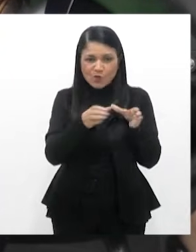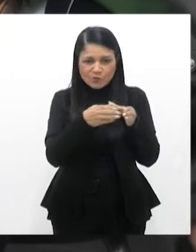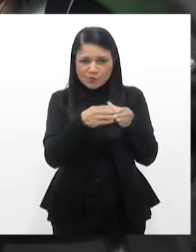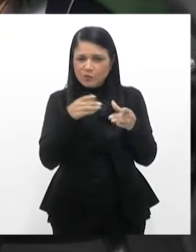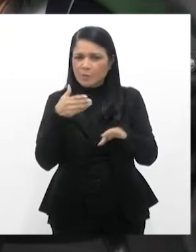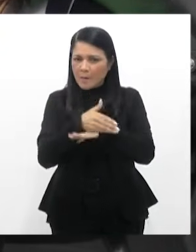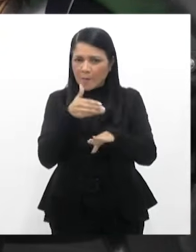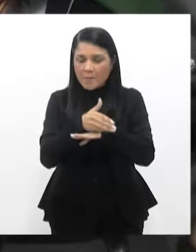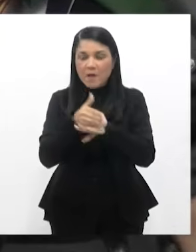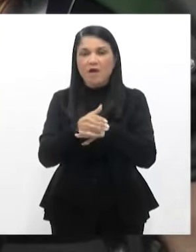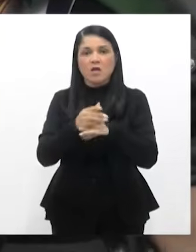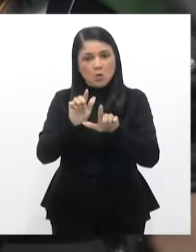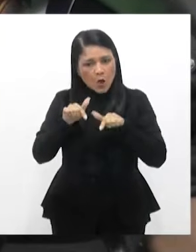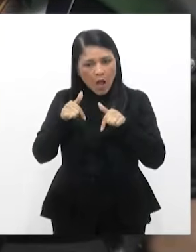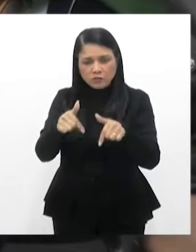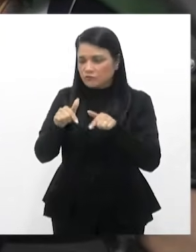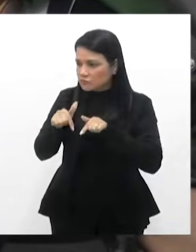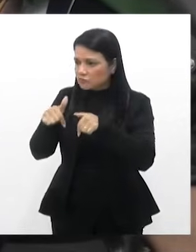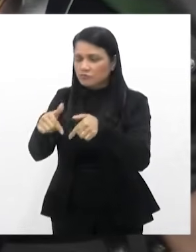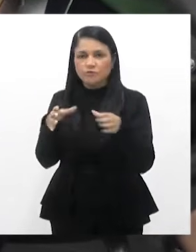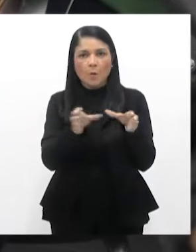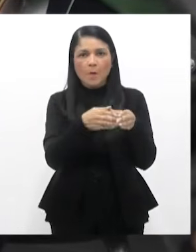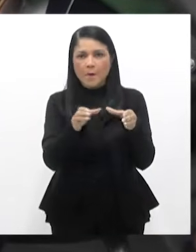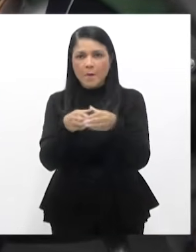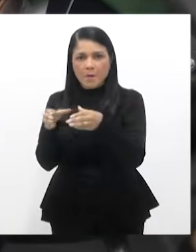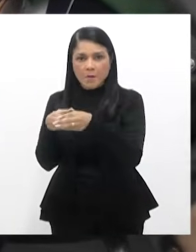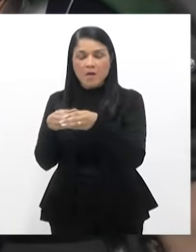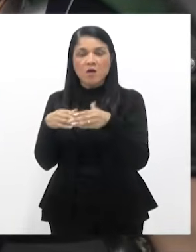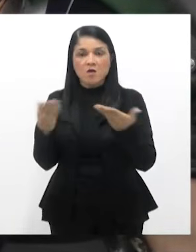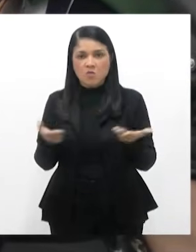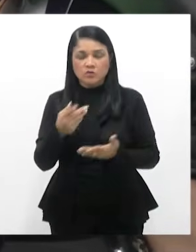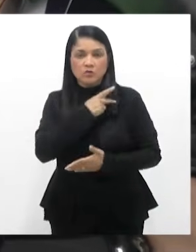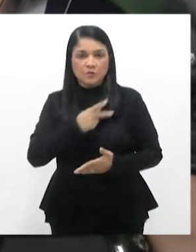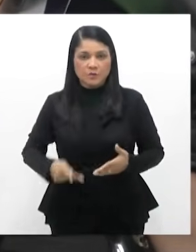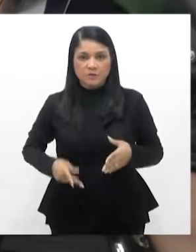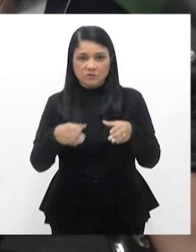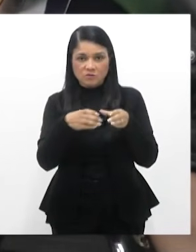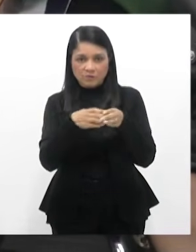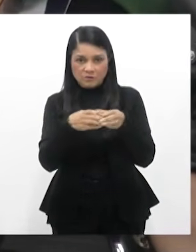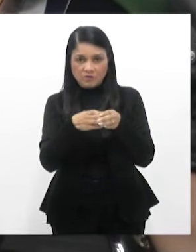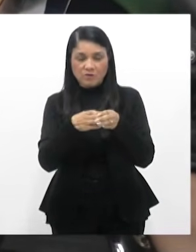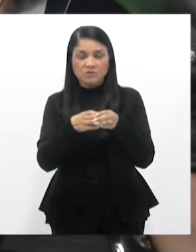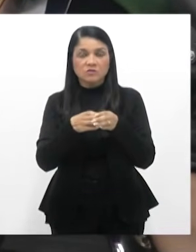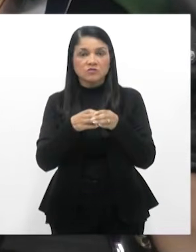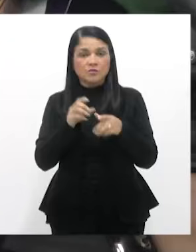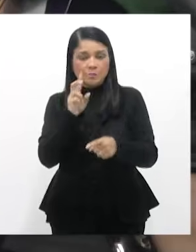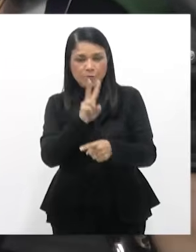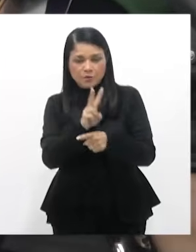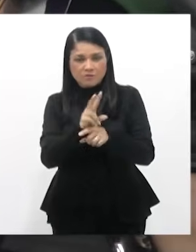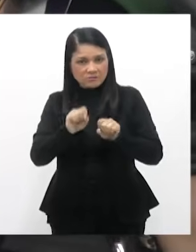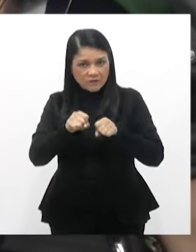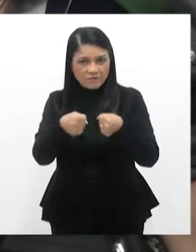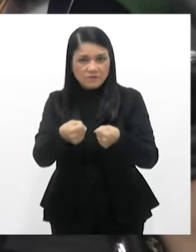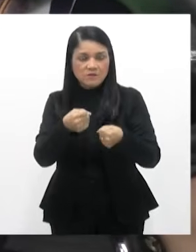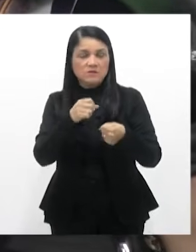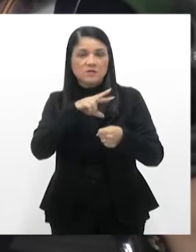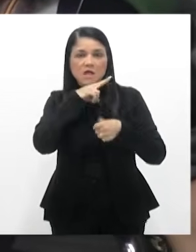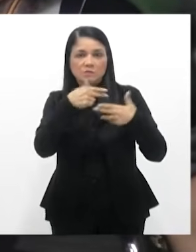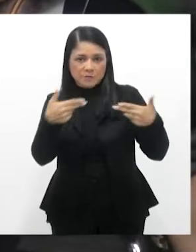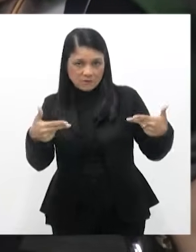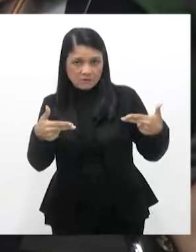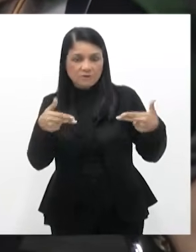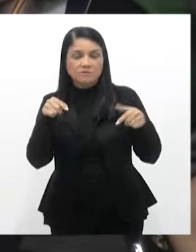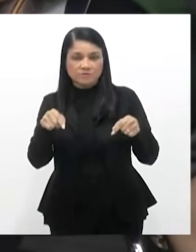muito ativo em todas elas. Tanto é que hoje, como presidente da Comissão de Proteção e Defesa dos Animais, eu venho trabalhando muito, eu